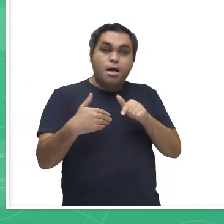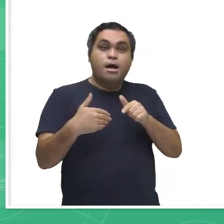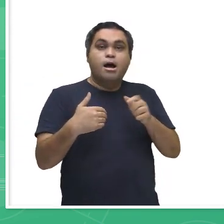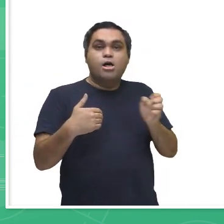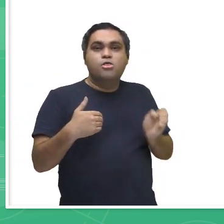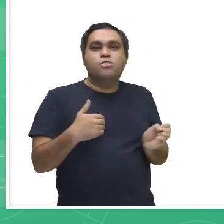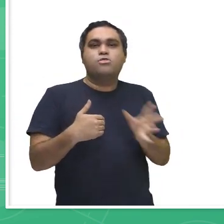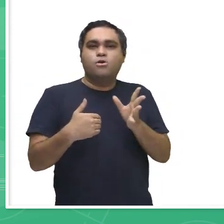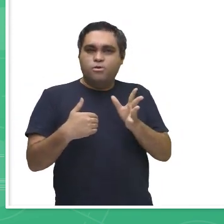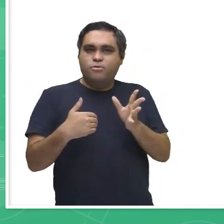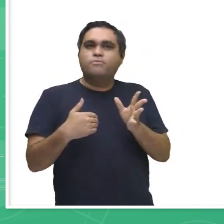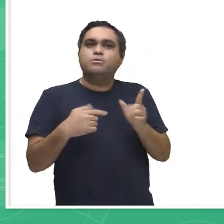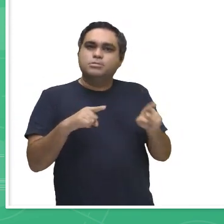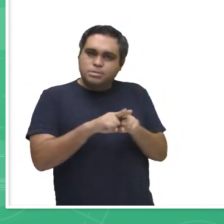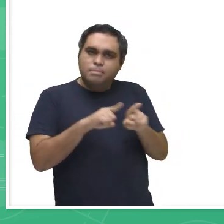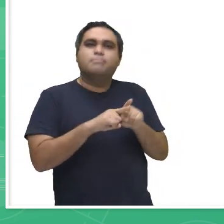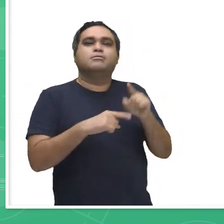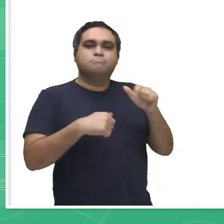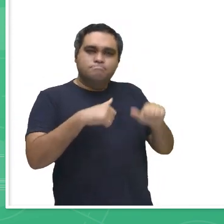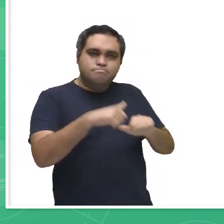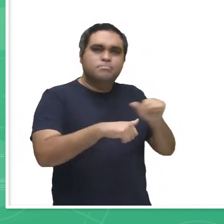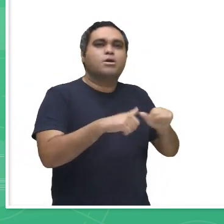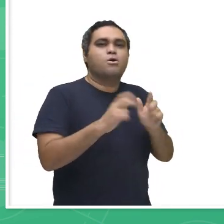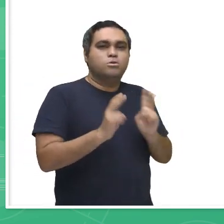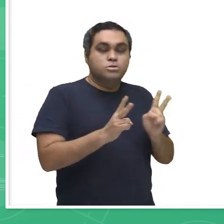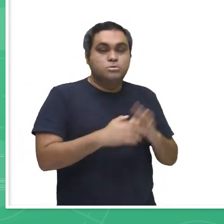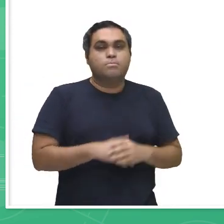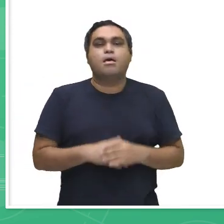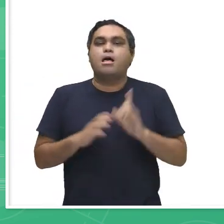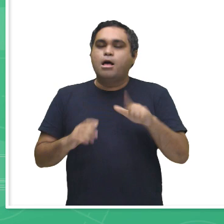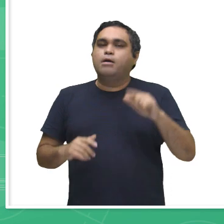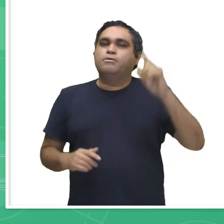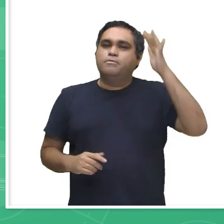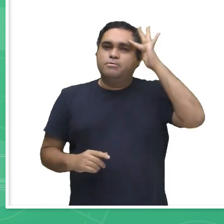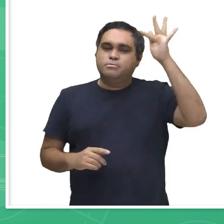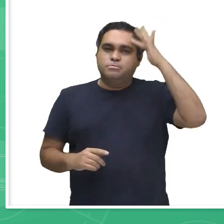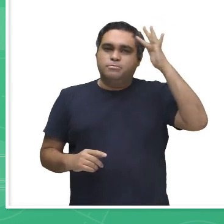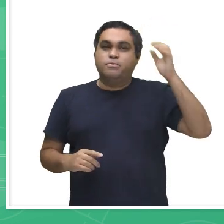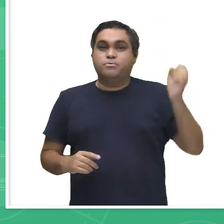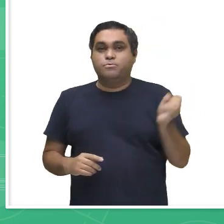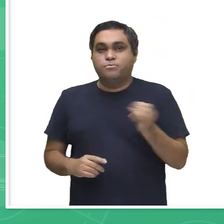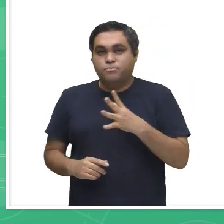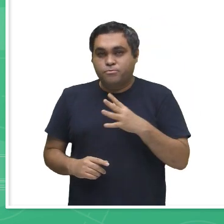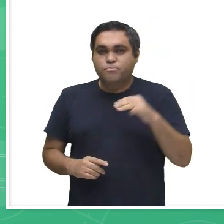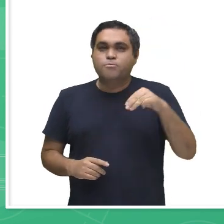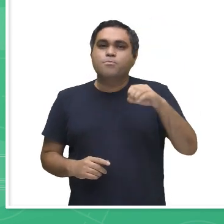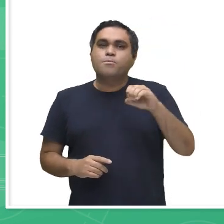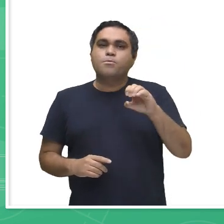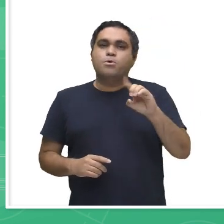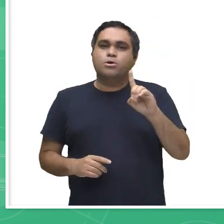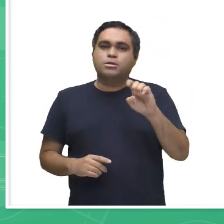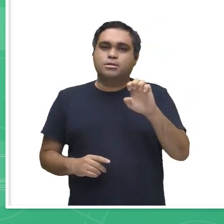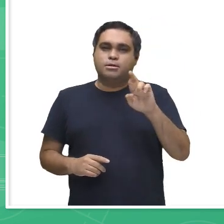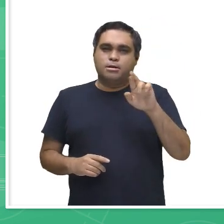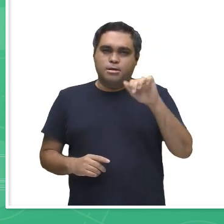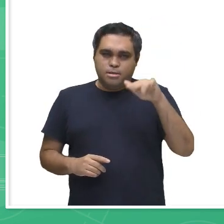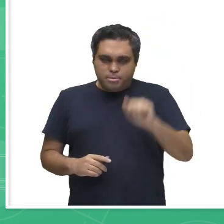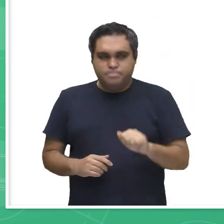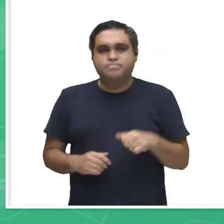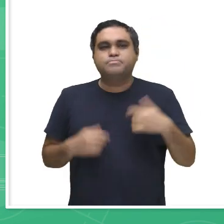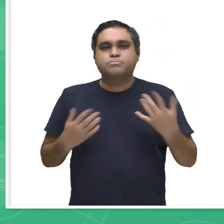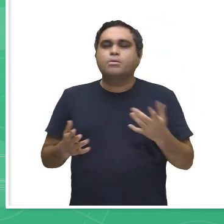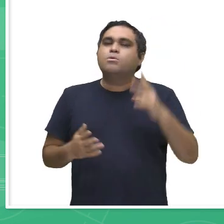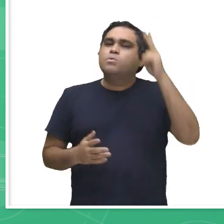vai passar por grandes transformações aí. Nós estamos falando de filosofia moderna, coisa bacana. A história da